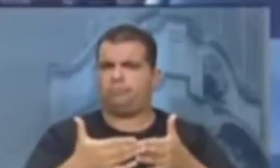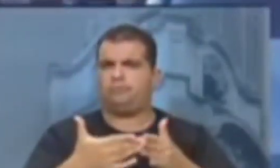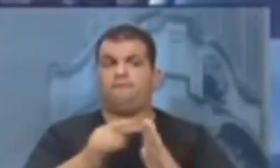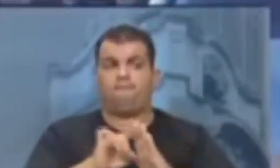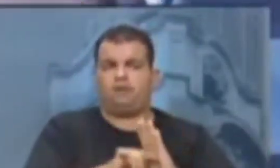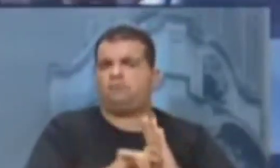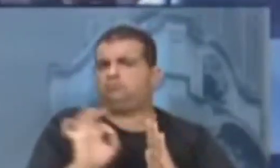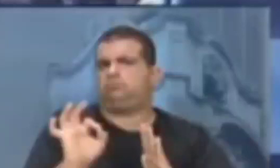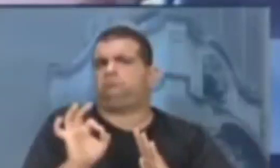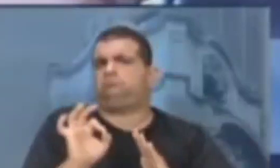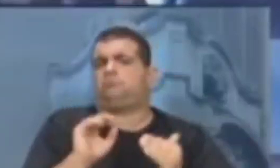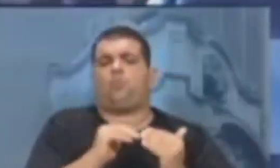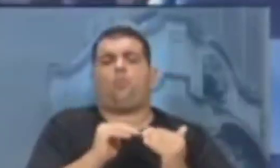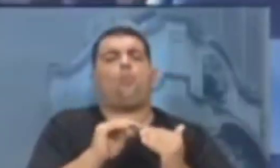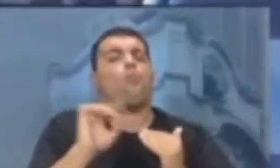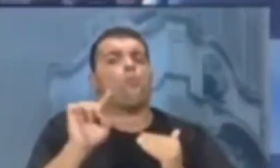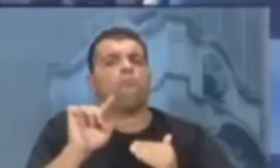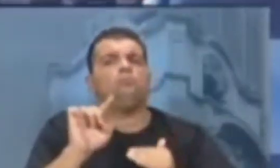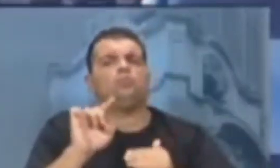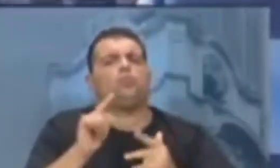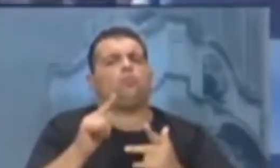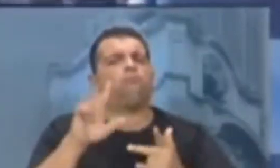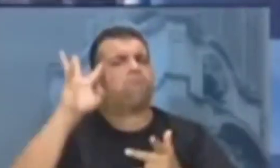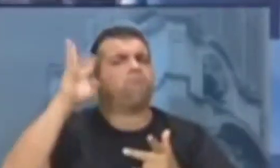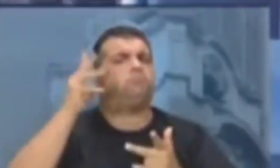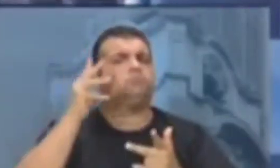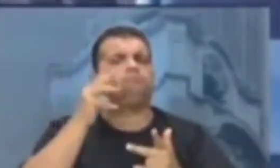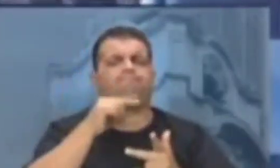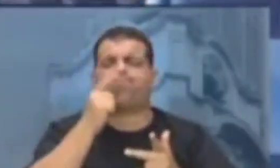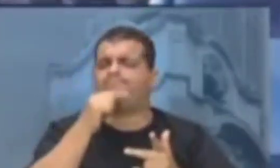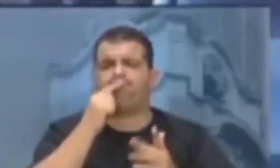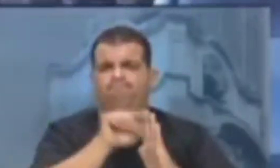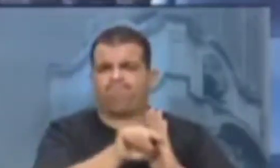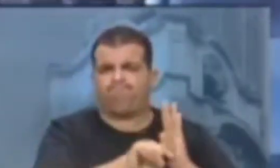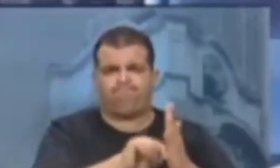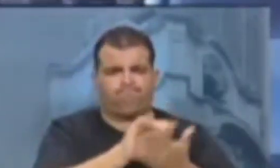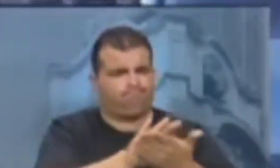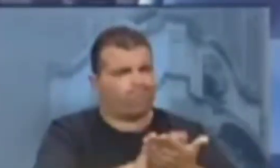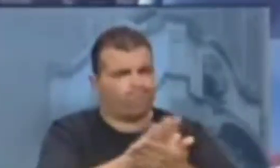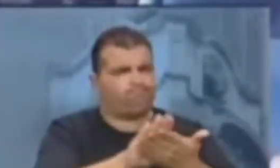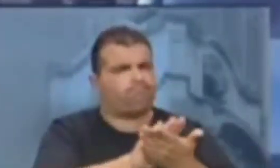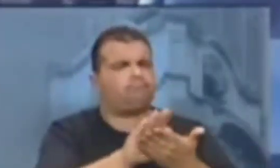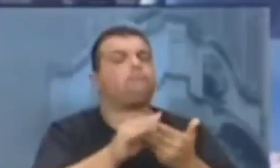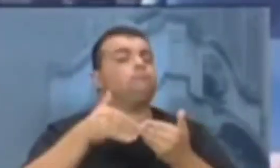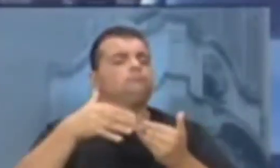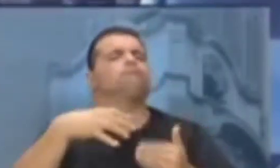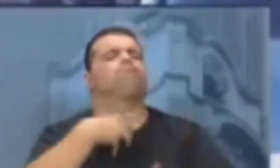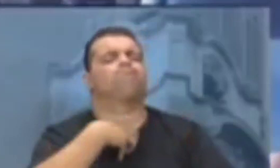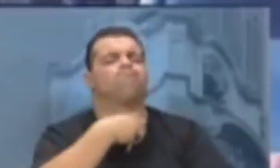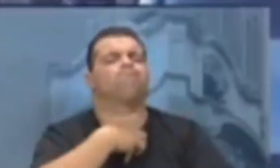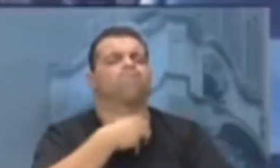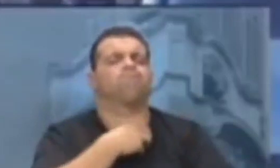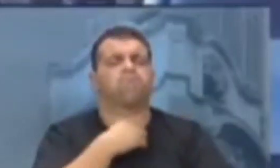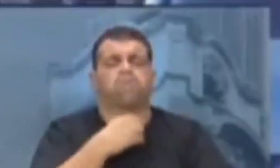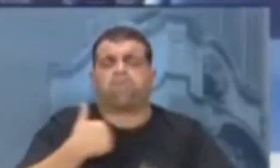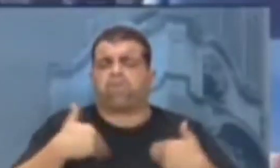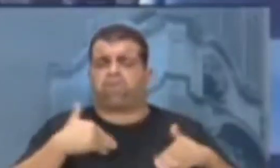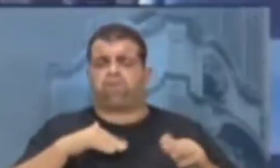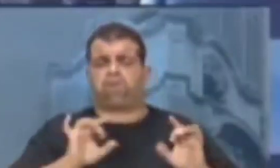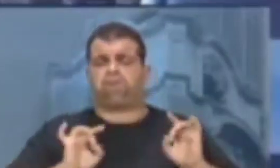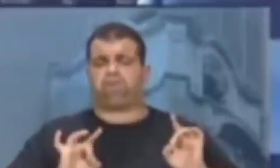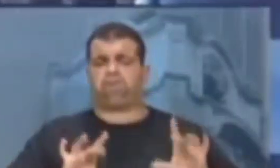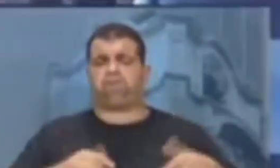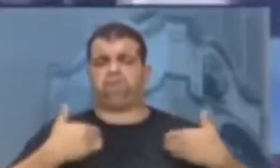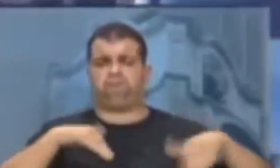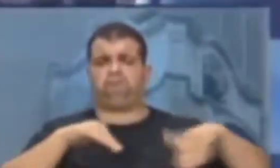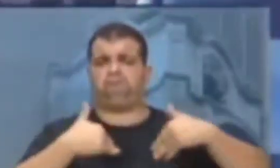fiscalizar, de que ele discorda com uma decisão determinada e não tem como fiscalizar. Isso vai gerando esse sentimento de leniência, esse sentimento